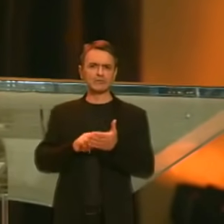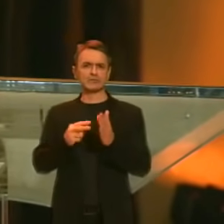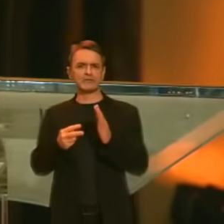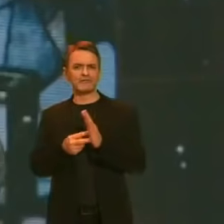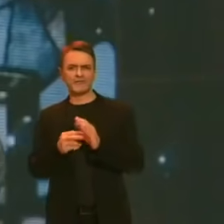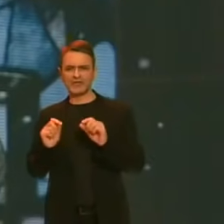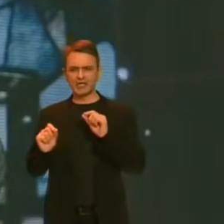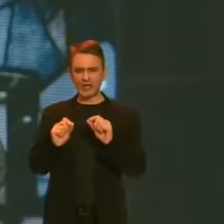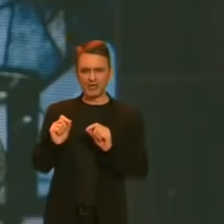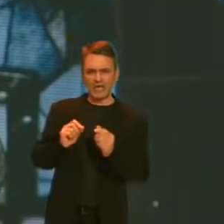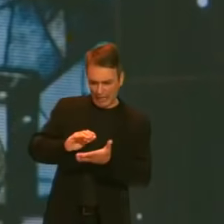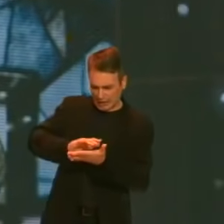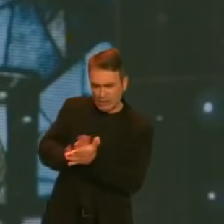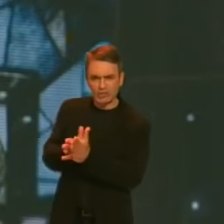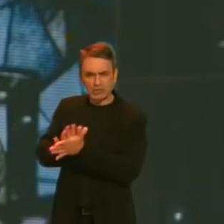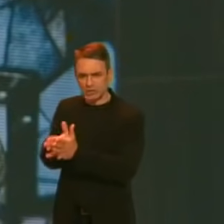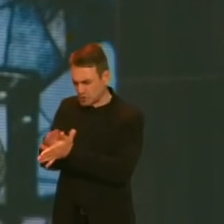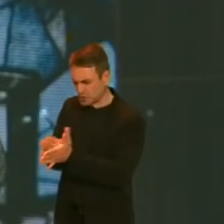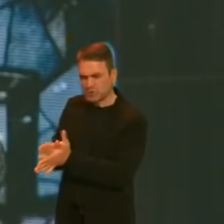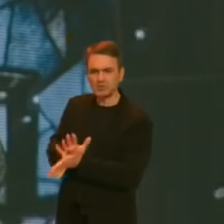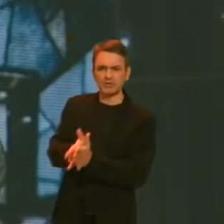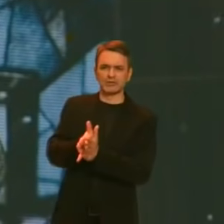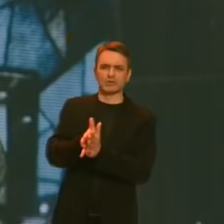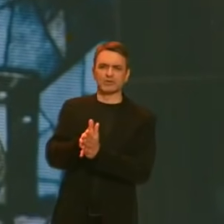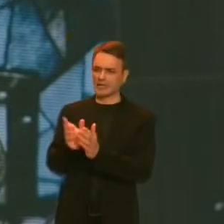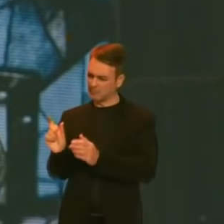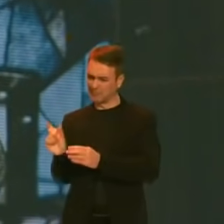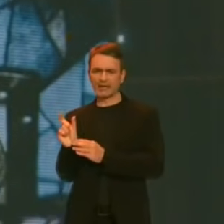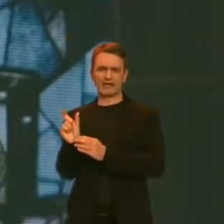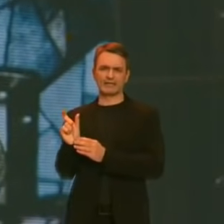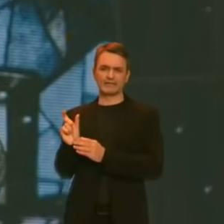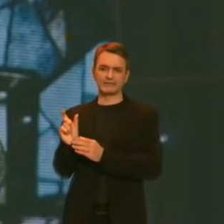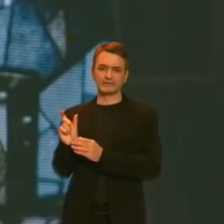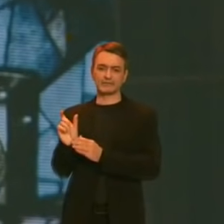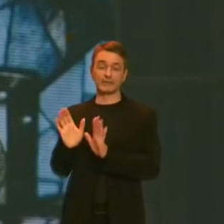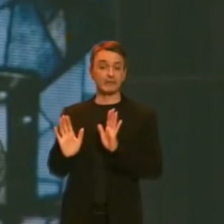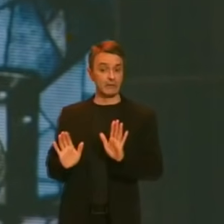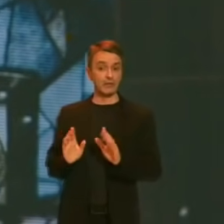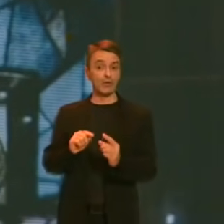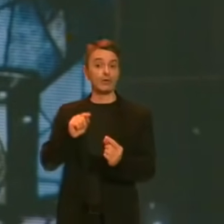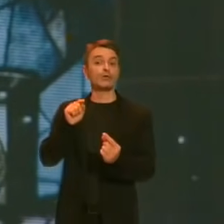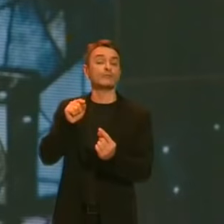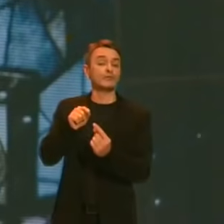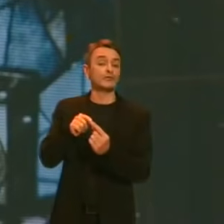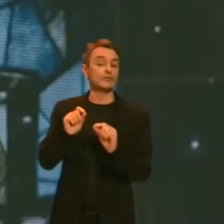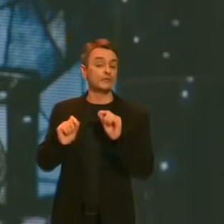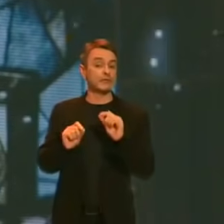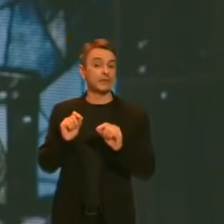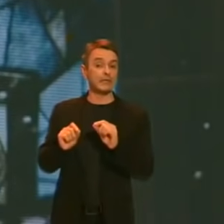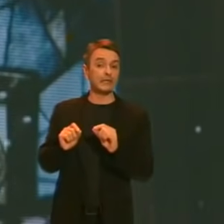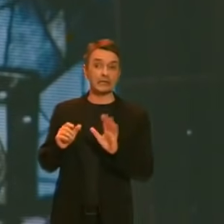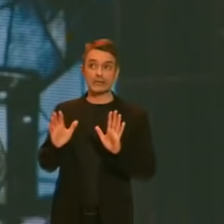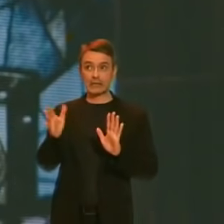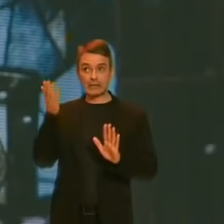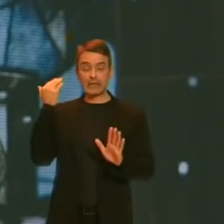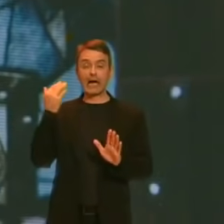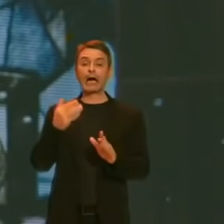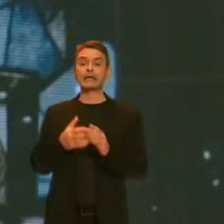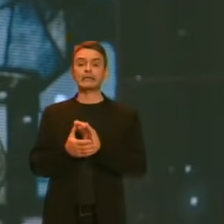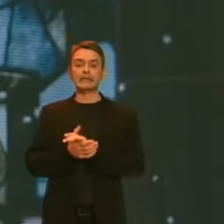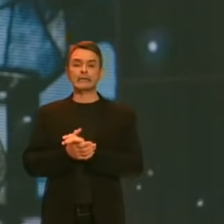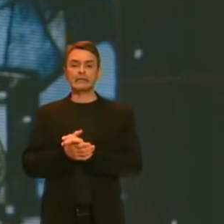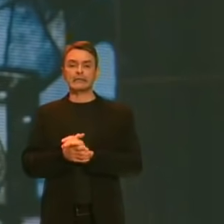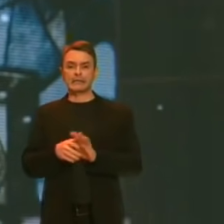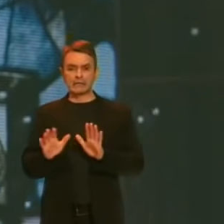significando destruidor. E claramente o objetivo das torturas que afligirão a